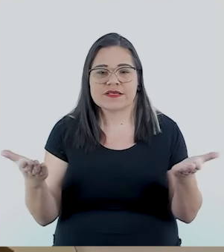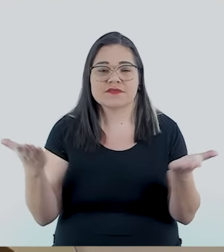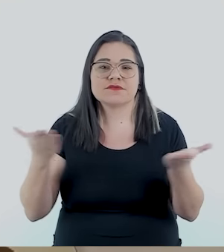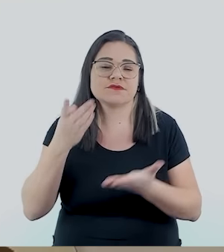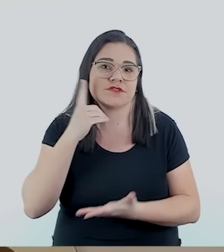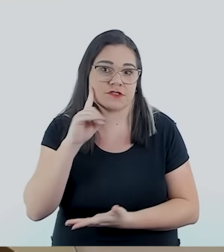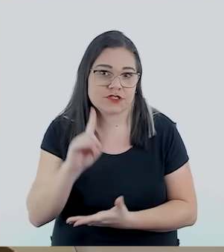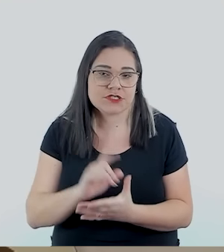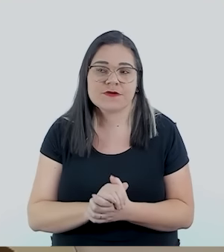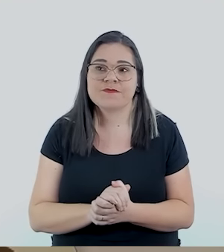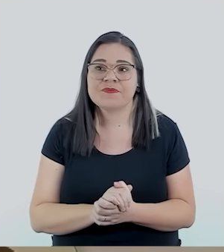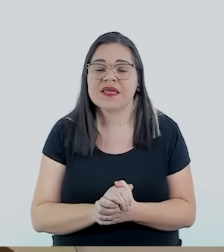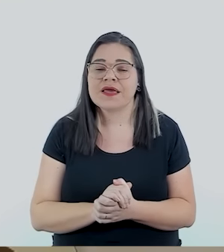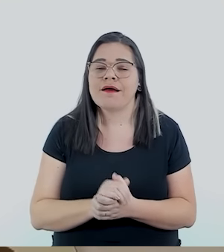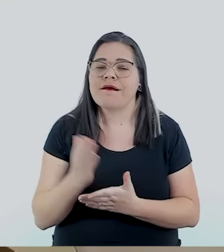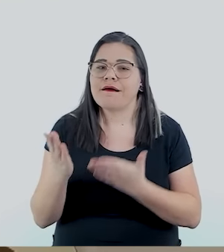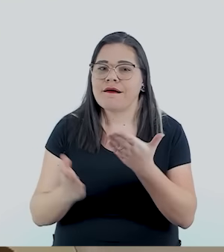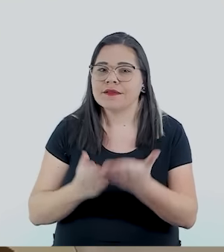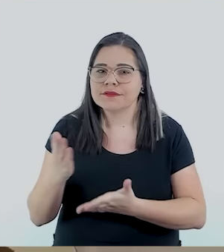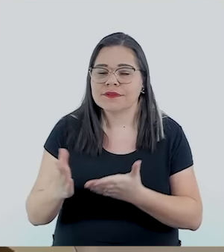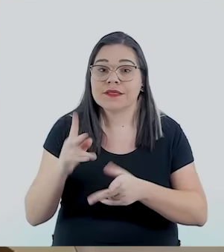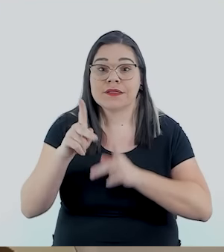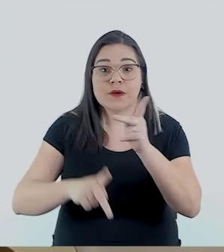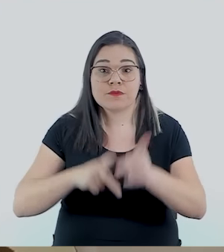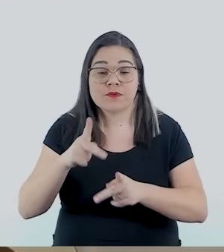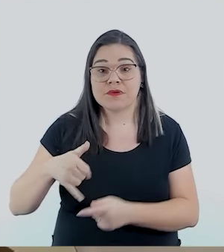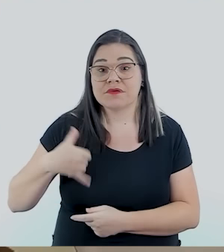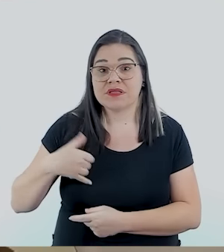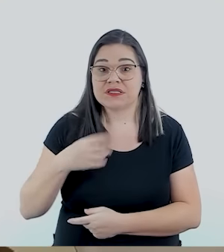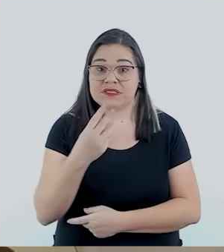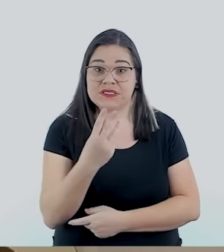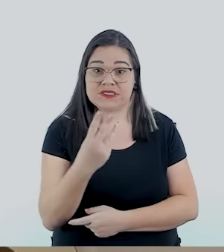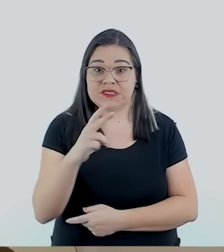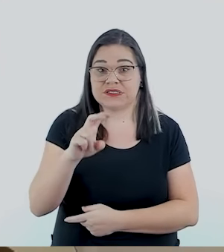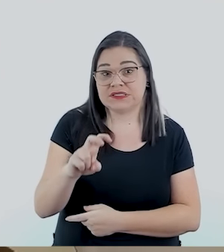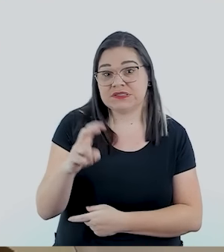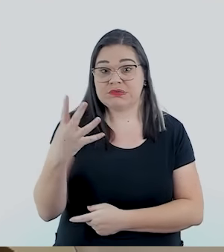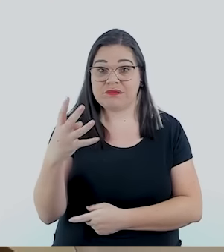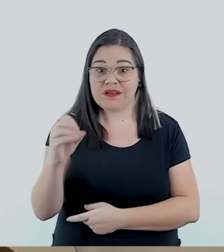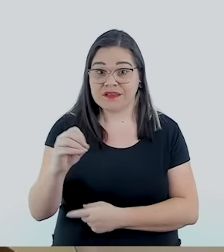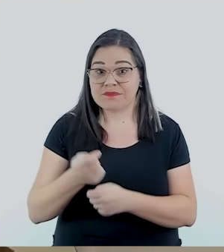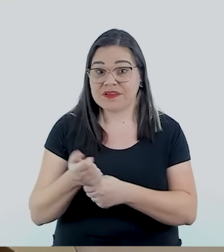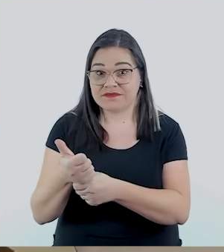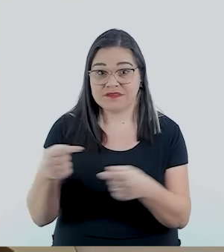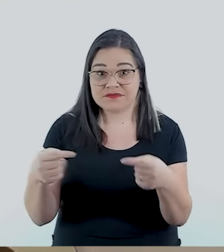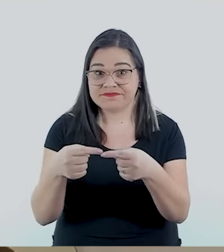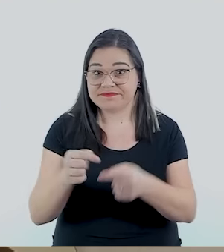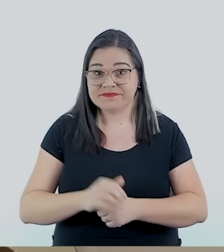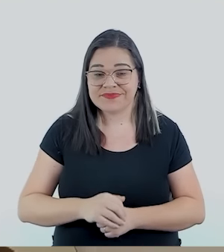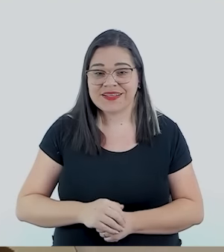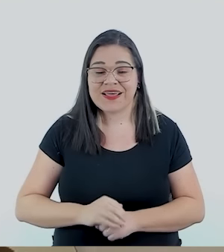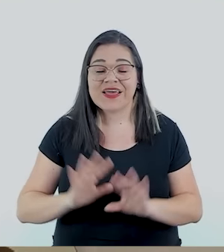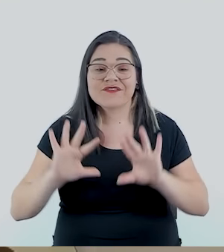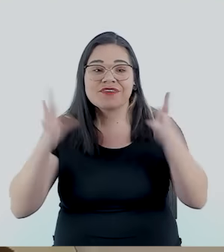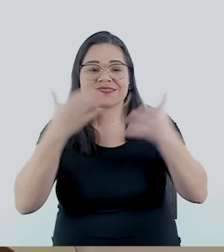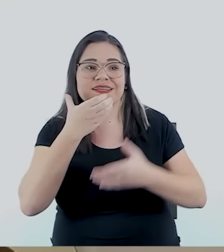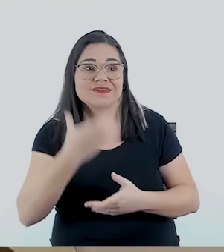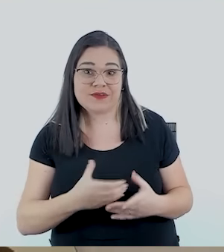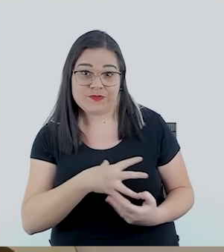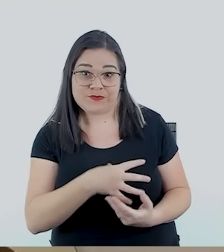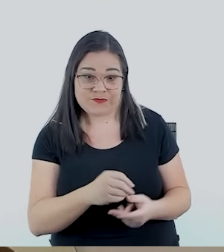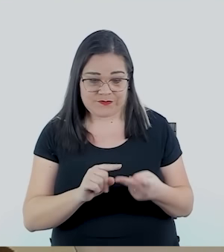hoje em dia elas atendem a um público de 35 40 anos no máximo a festa de Natal pro filho